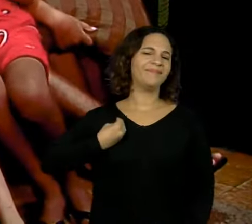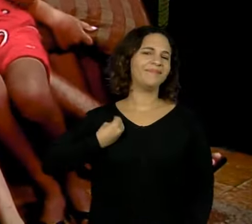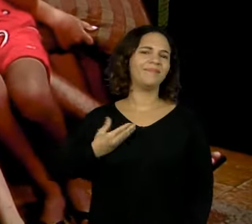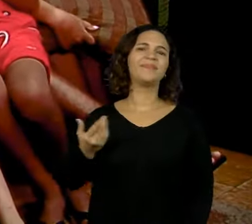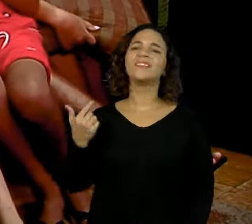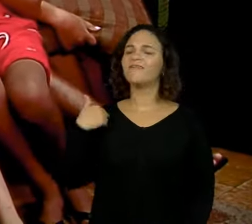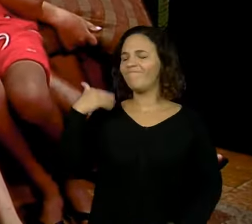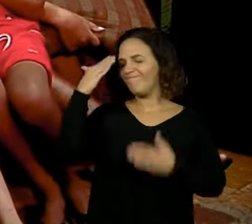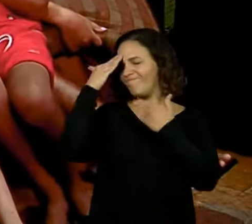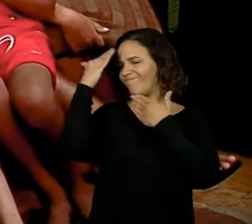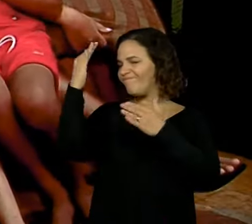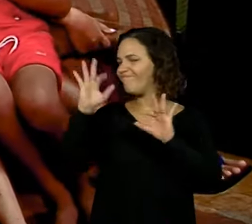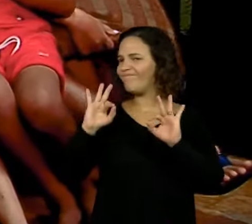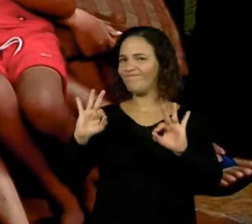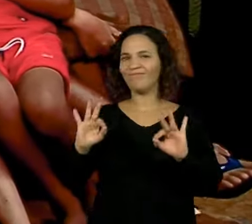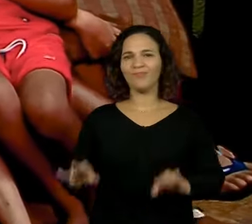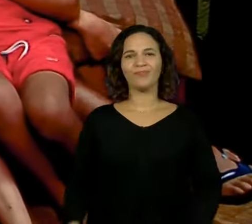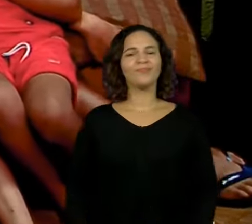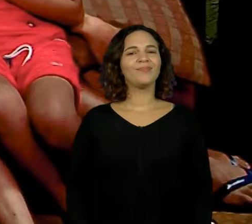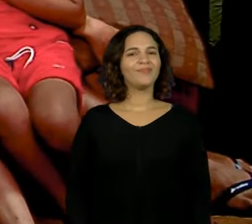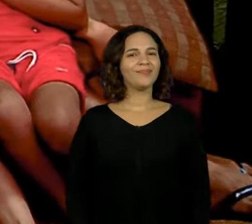muito grata com isso.